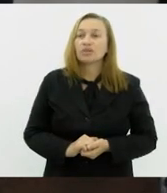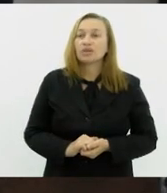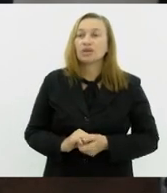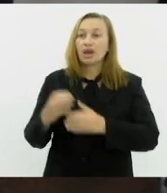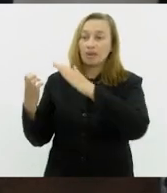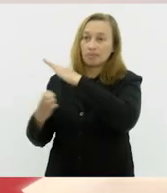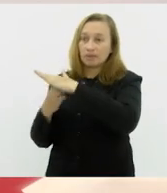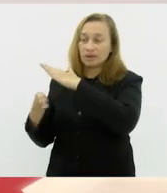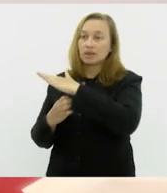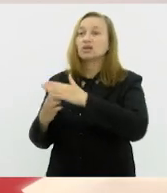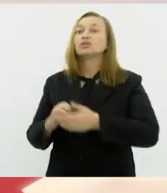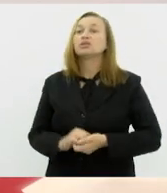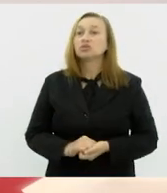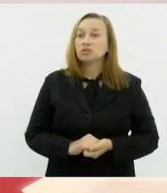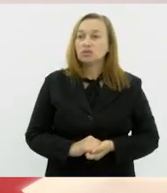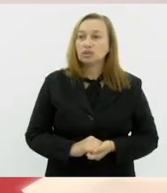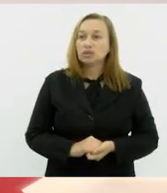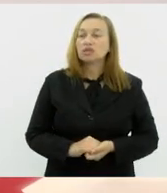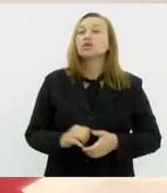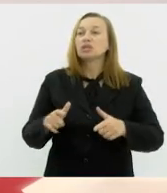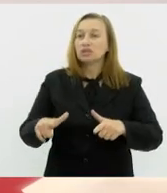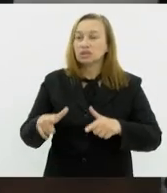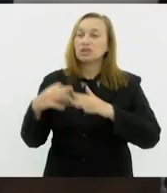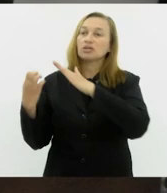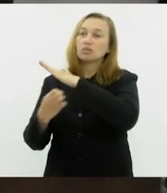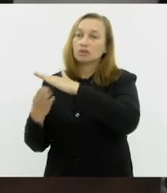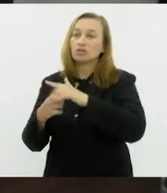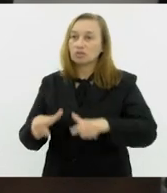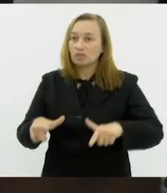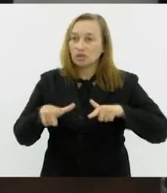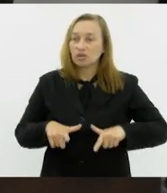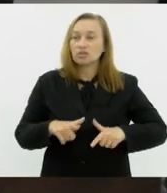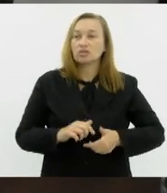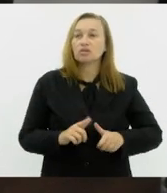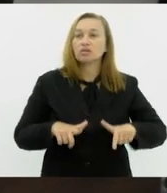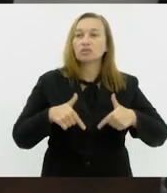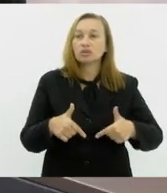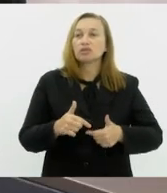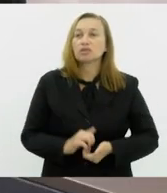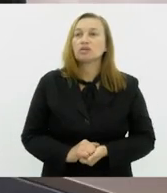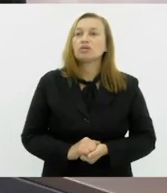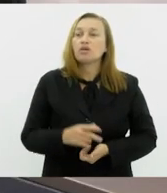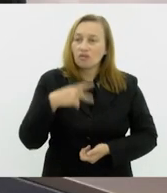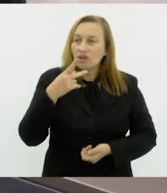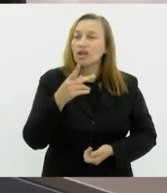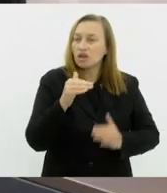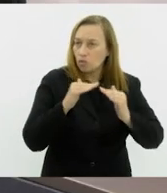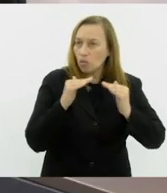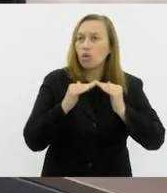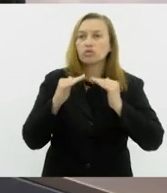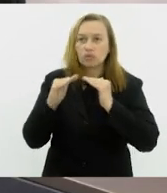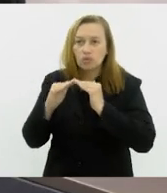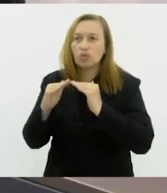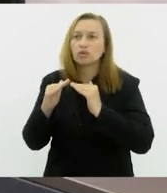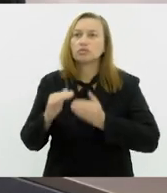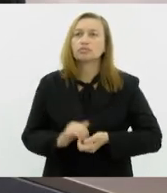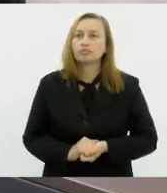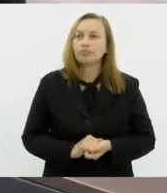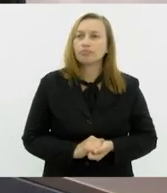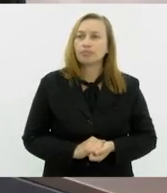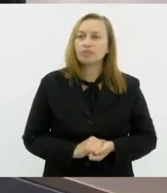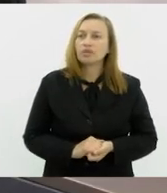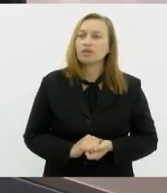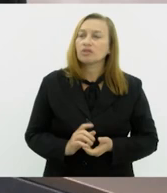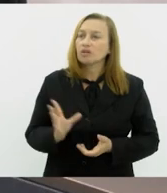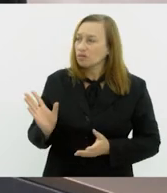dela... O alvará de funcionamento da empresa. Sim. Eu falei exatamente isso, eu concordo. Não, ok.